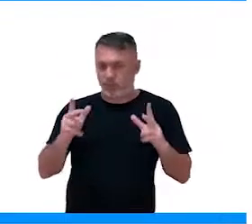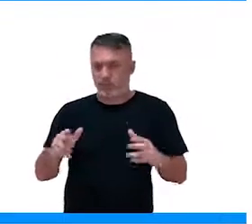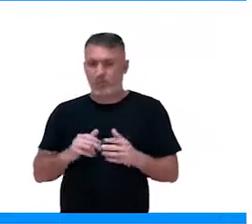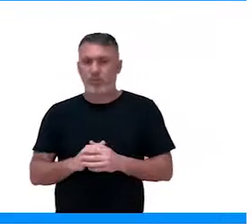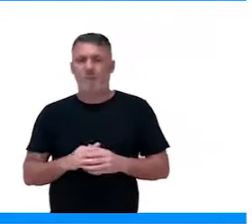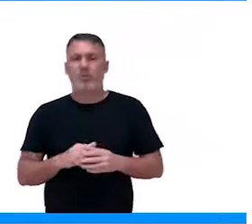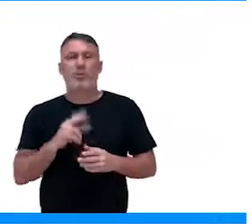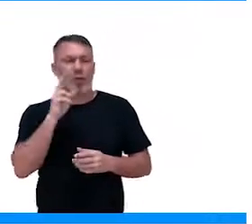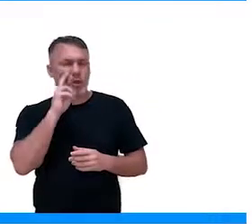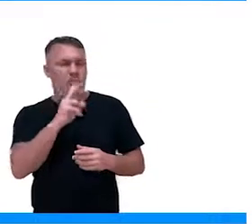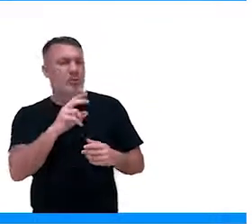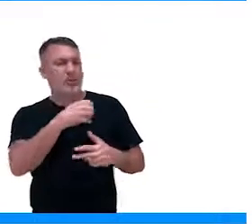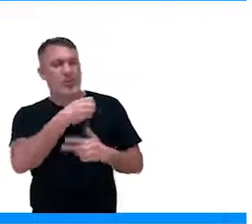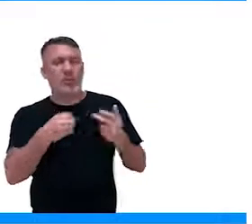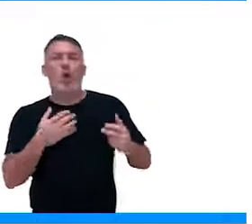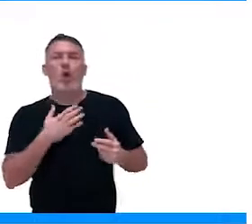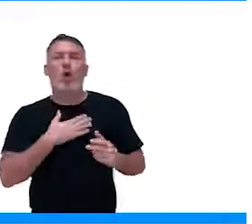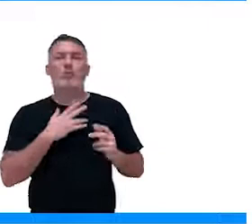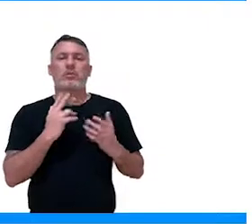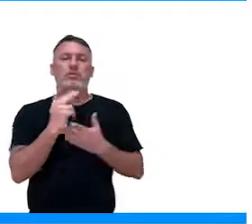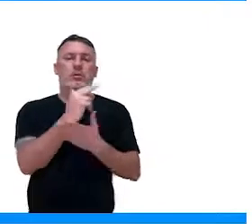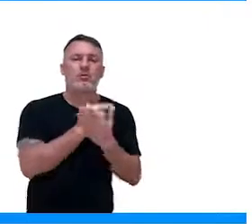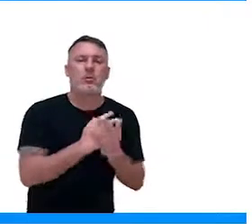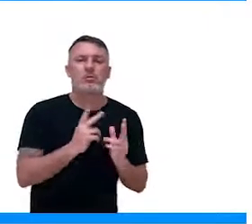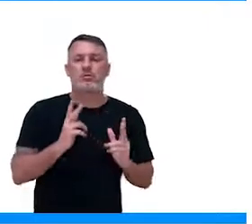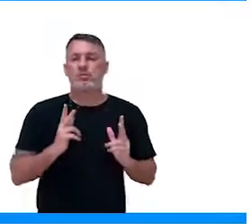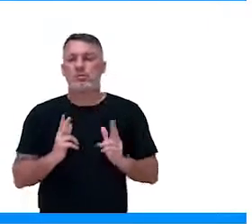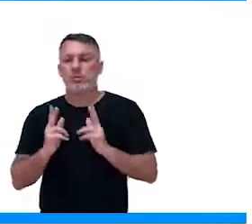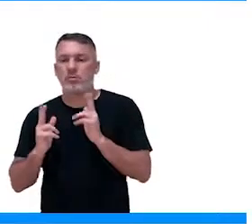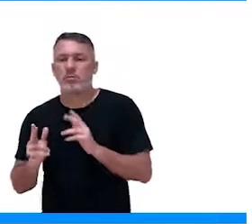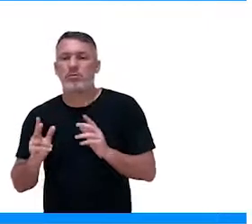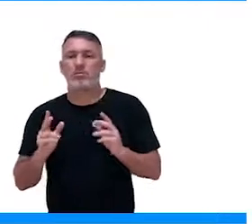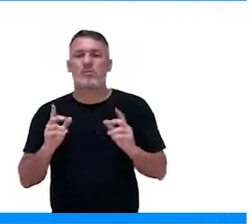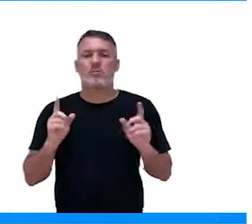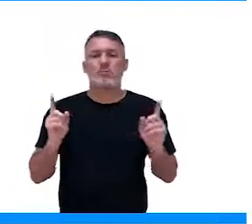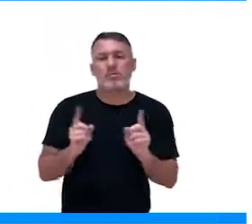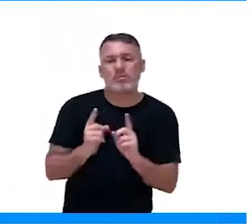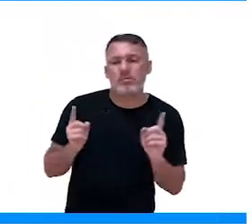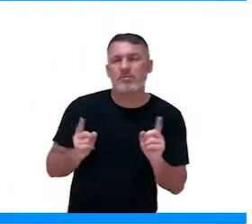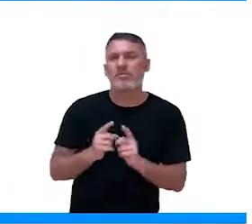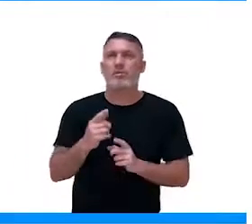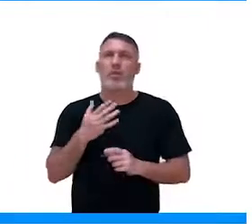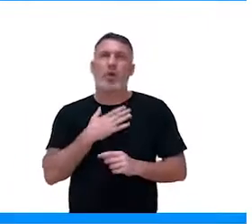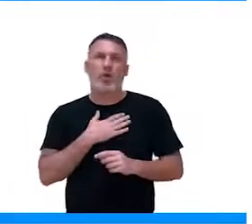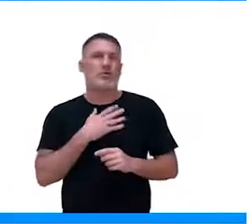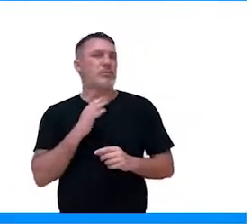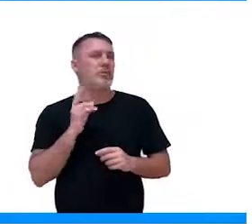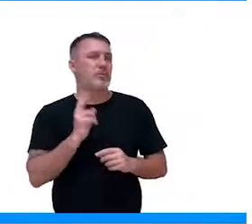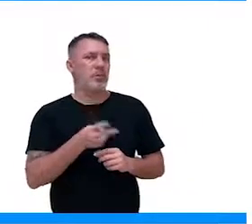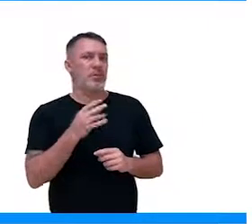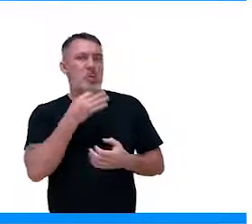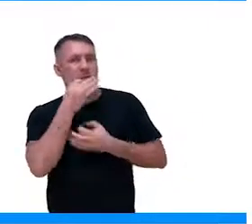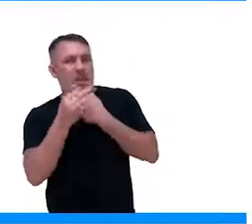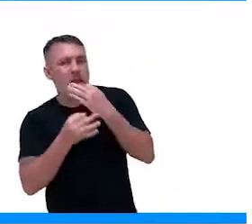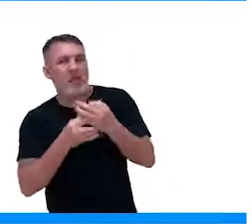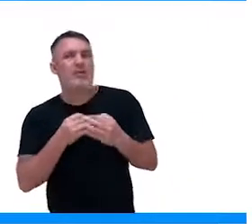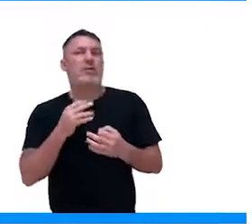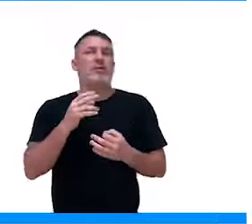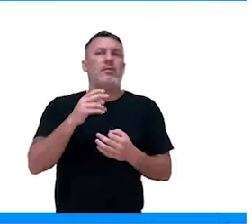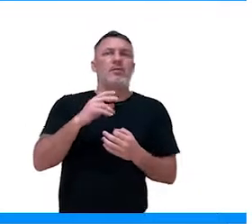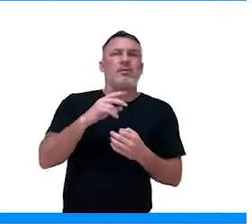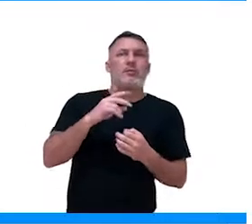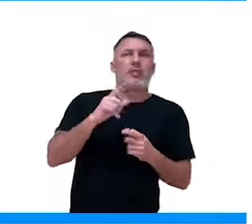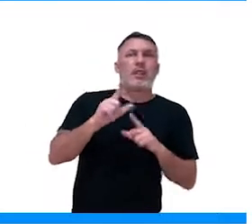do Enem. Vocês podem observar, Enem adora tirinha, adora fragmento de artigo, de